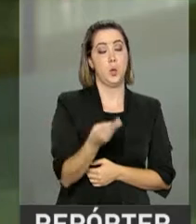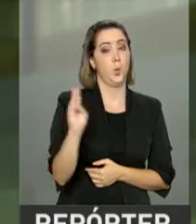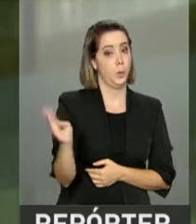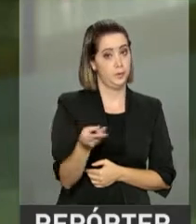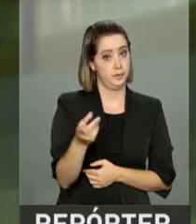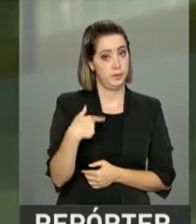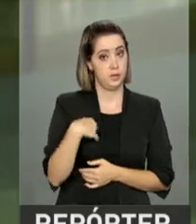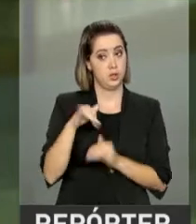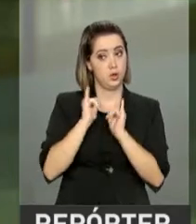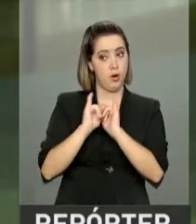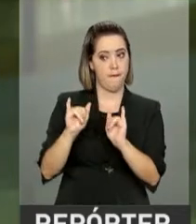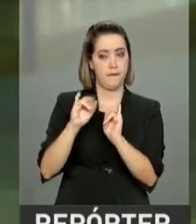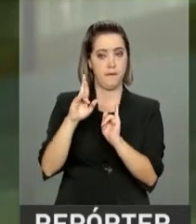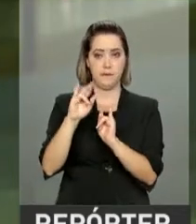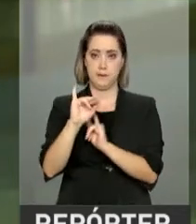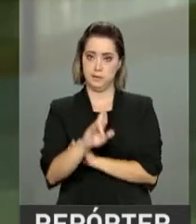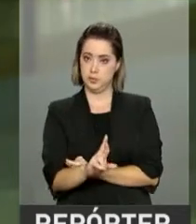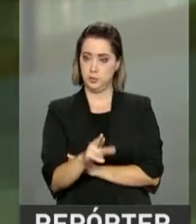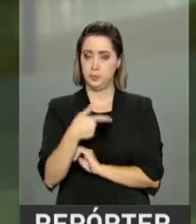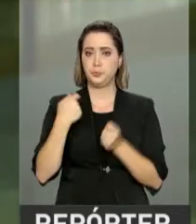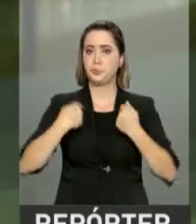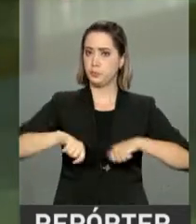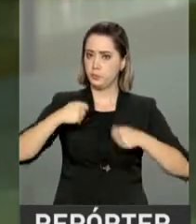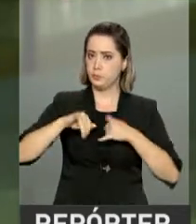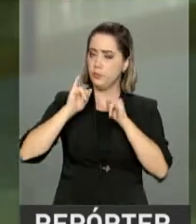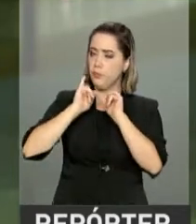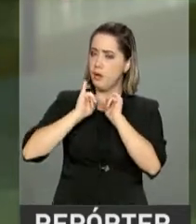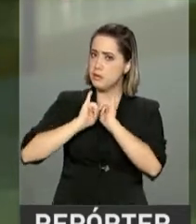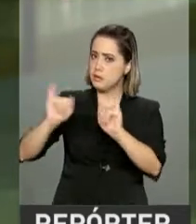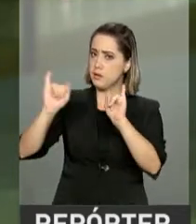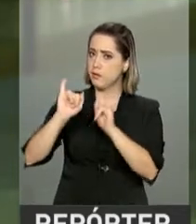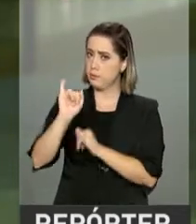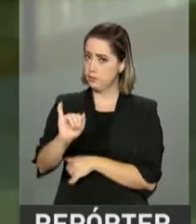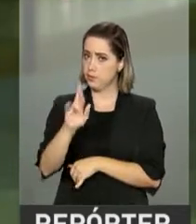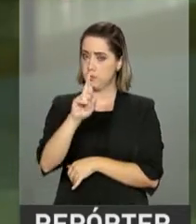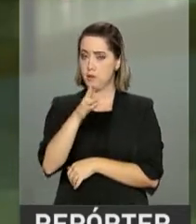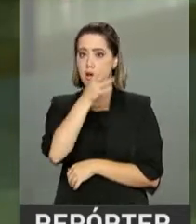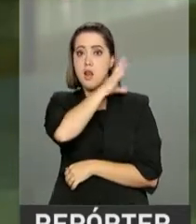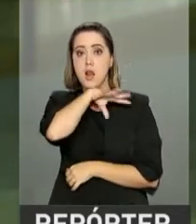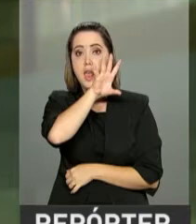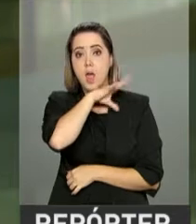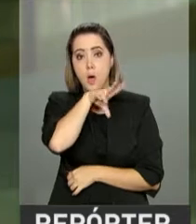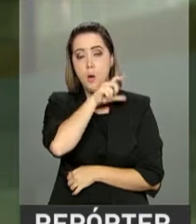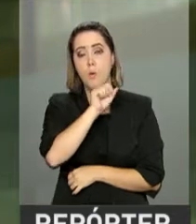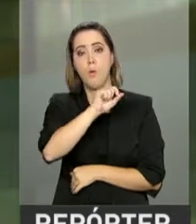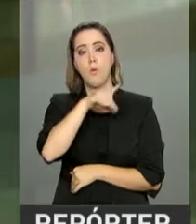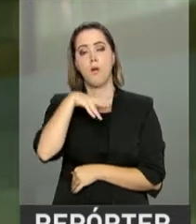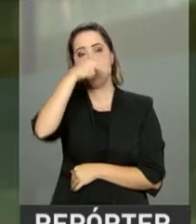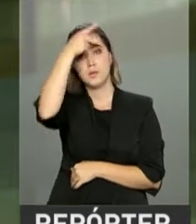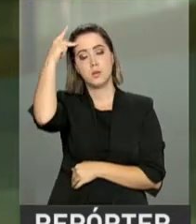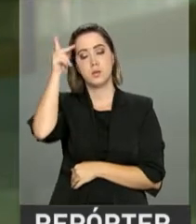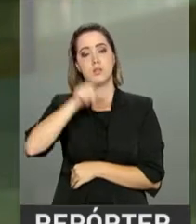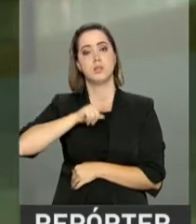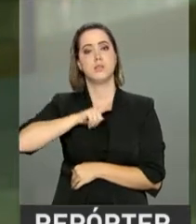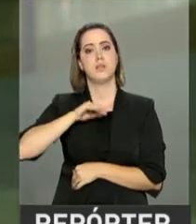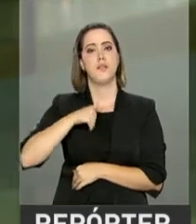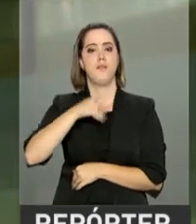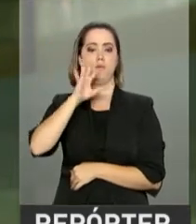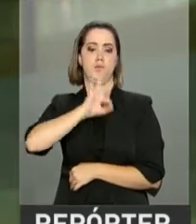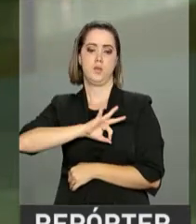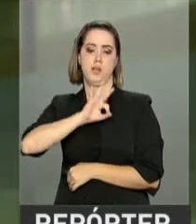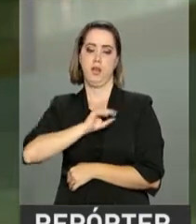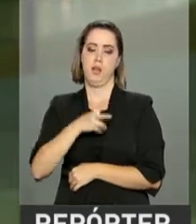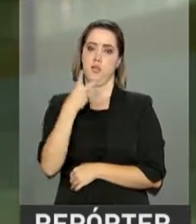com o leão que de rendimentos superiores a vinte e oito mil quinhentos e cinquenta e nove reais e setenta centavos em